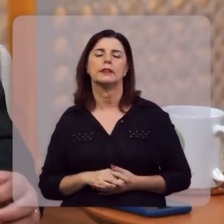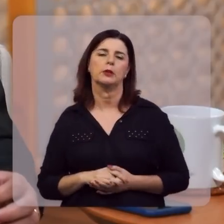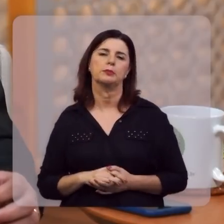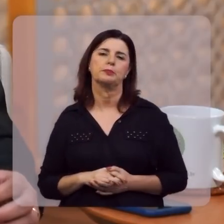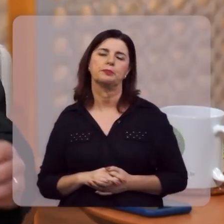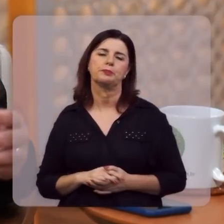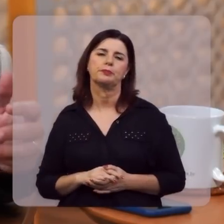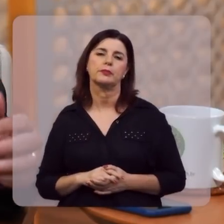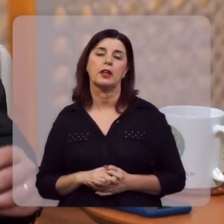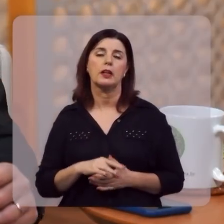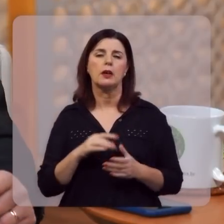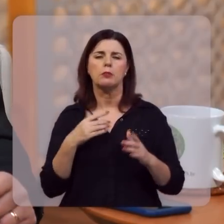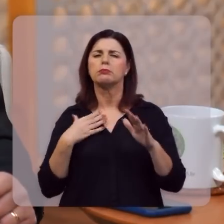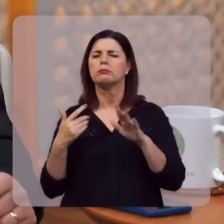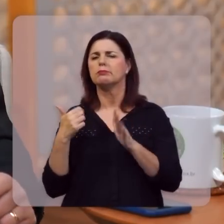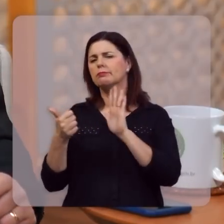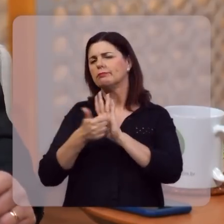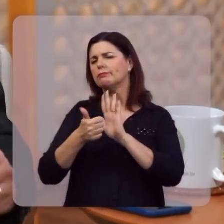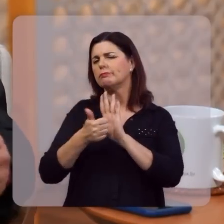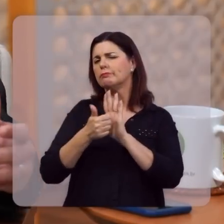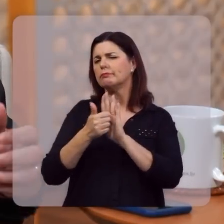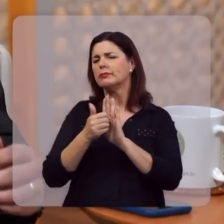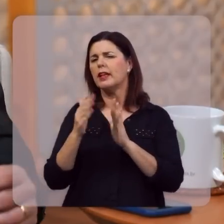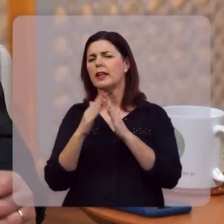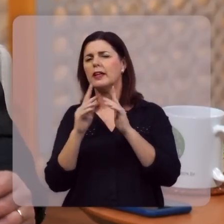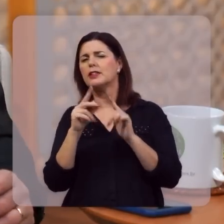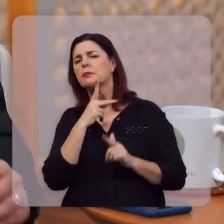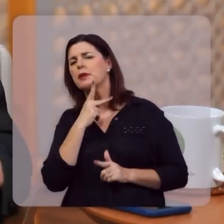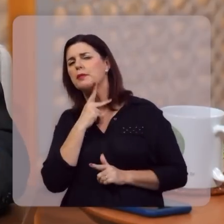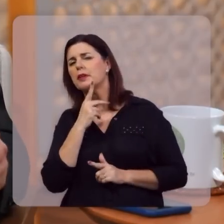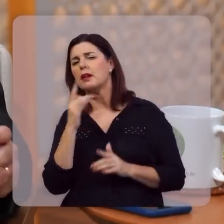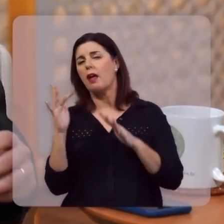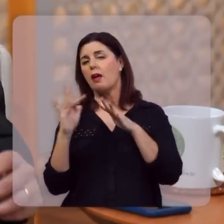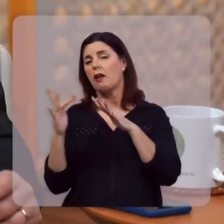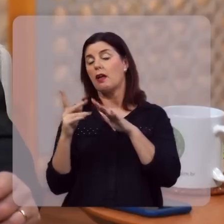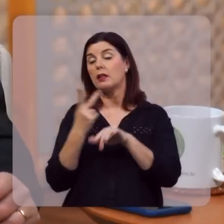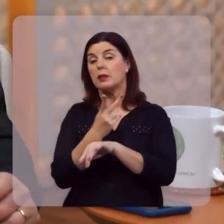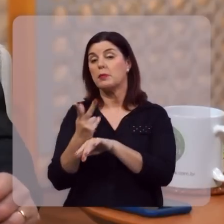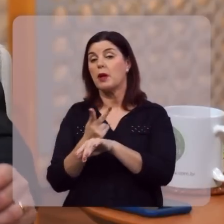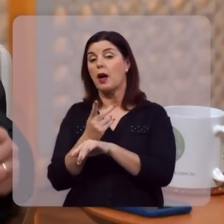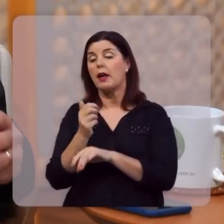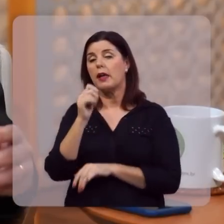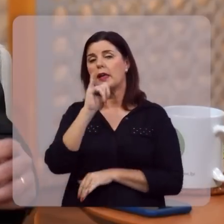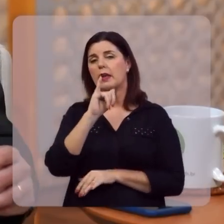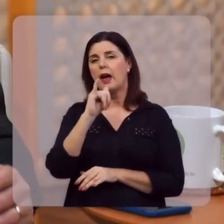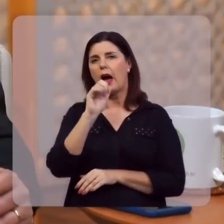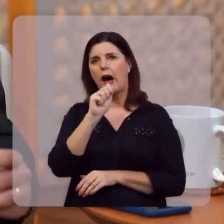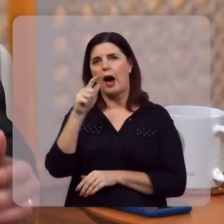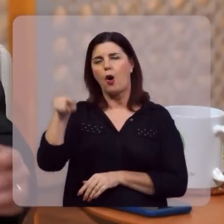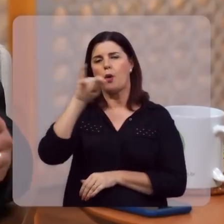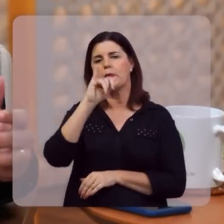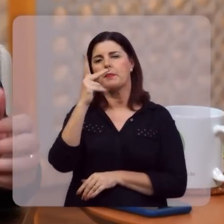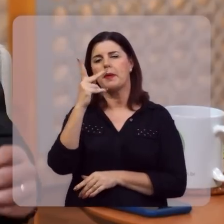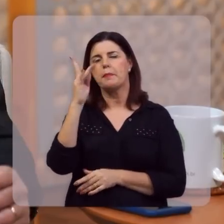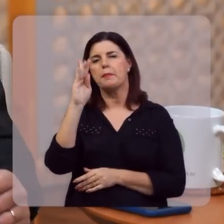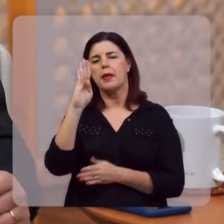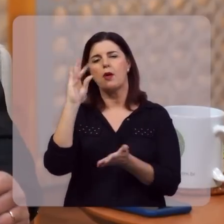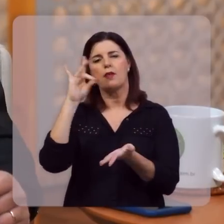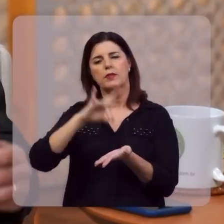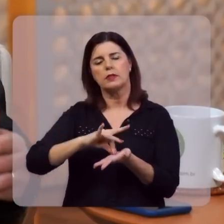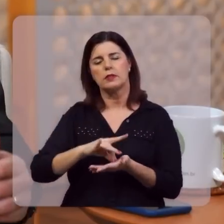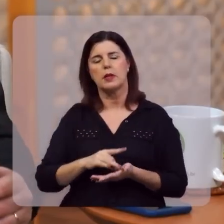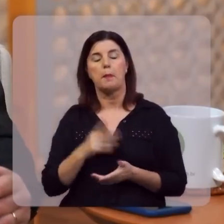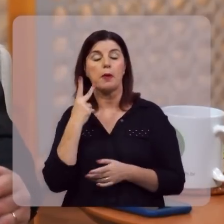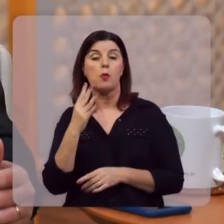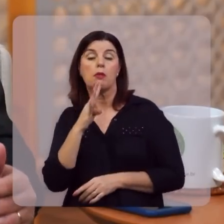youtube.com/IPB Oficial. Siga a Igreja Presbiteriana nas nossas redes, sempre buscando @IPB Oficial para conhecer um pouquinho